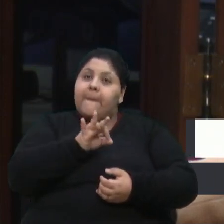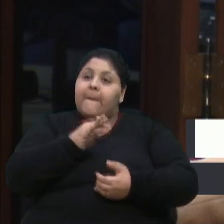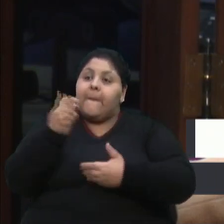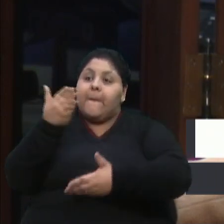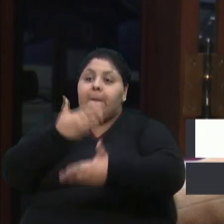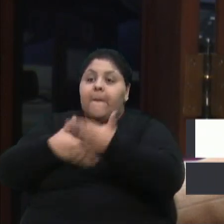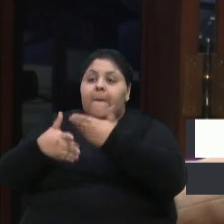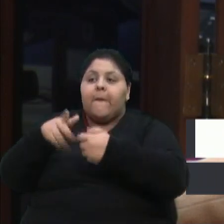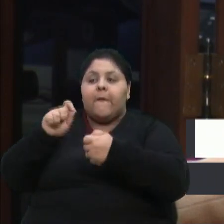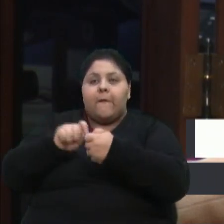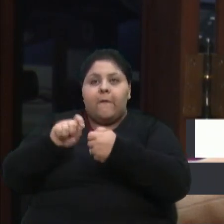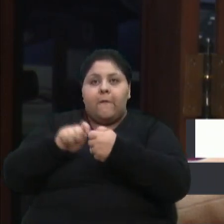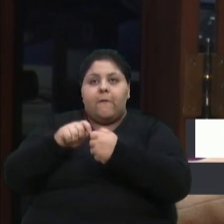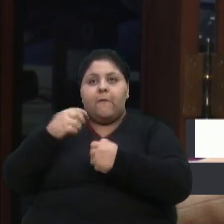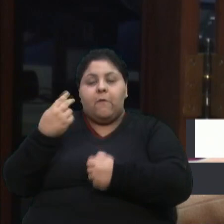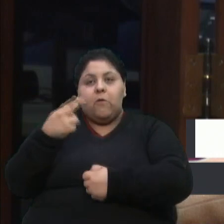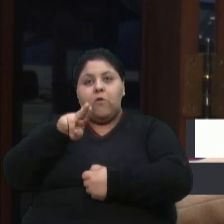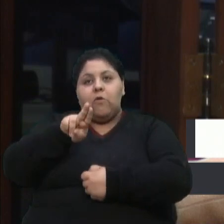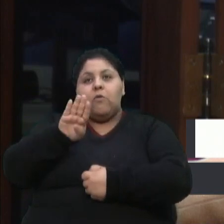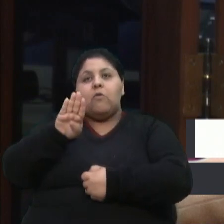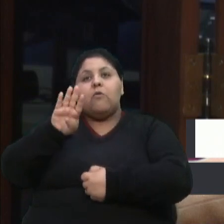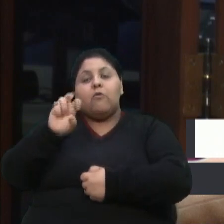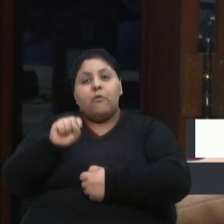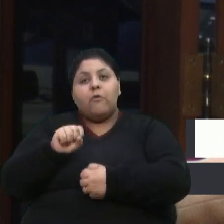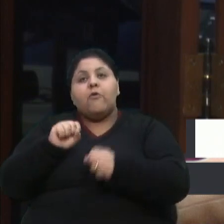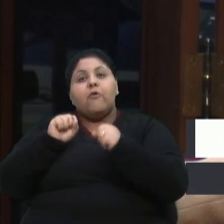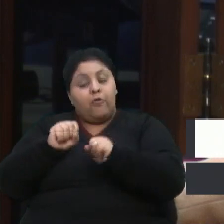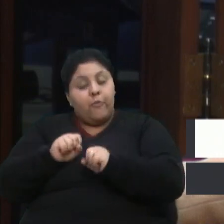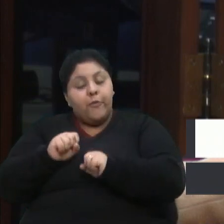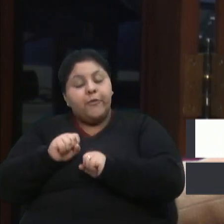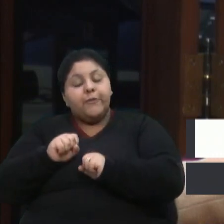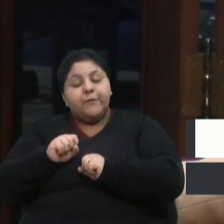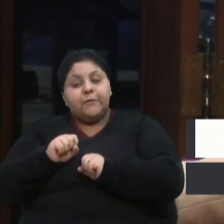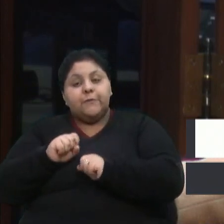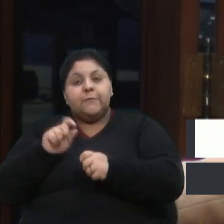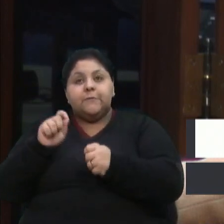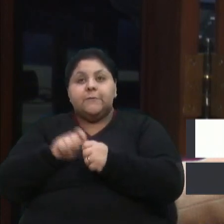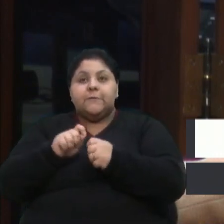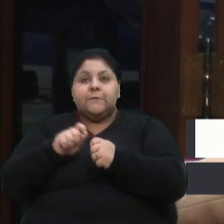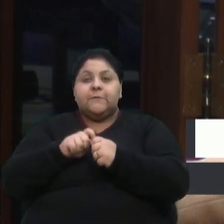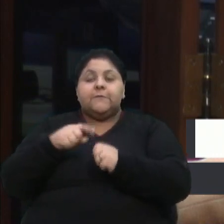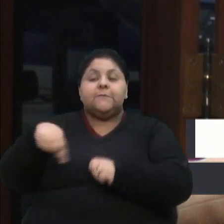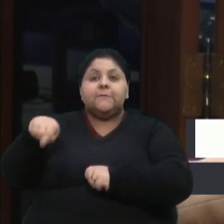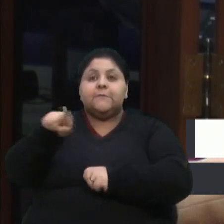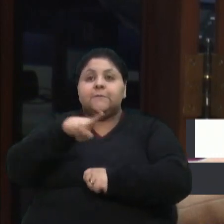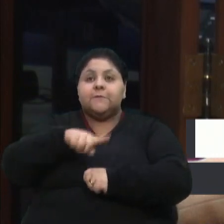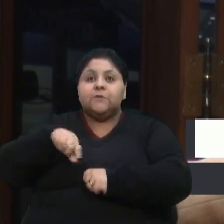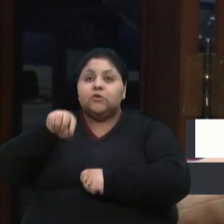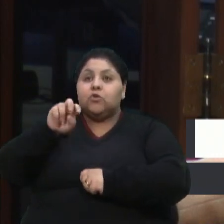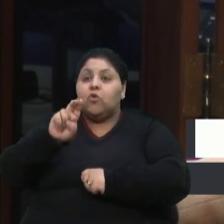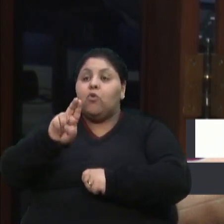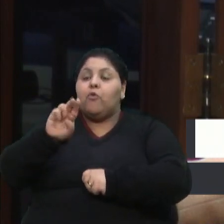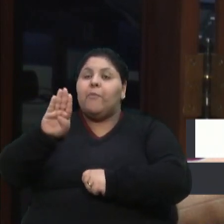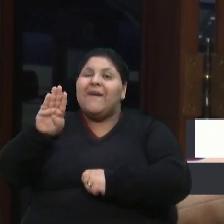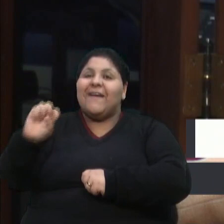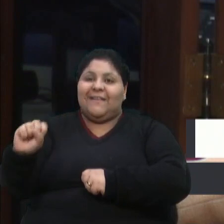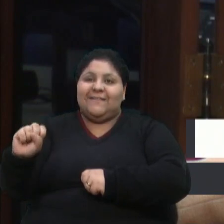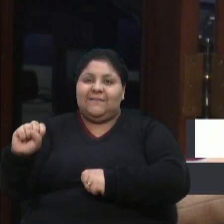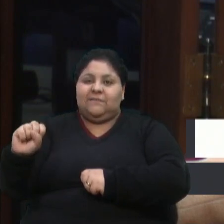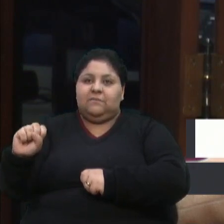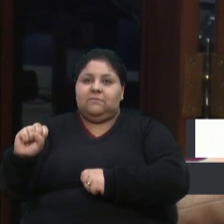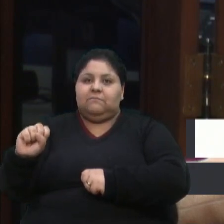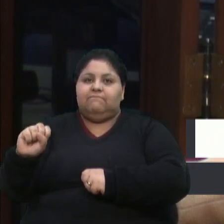feitos nas unidades de pronto atendimento poderiam ser realizados nas nossas UBSs. Então,